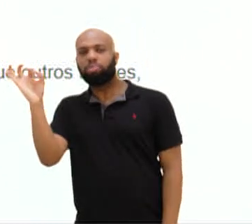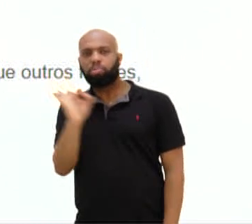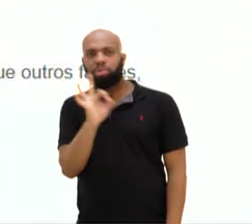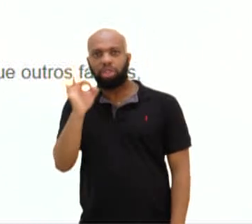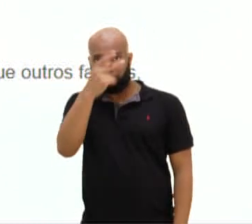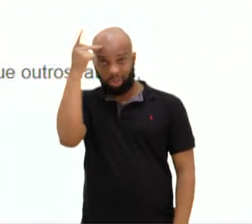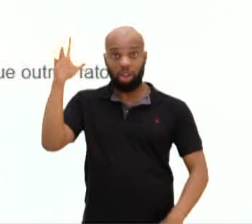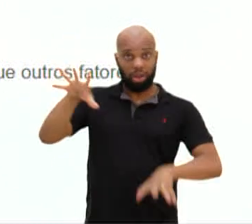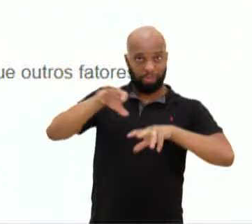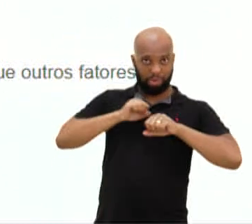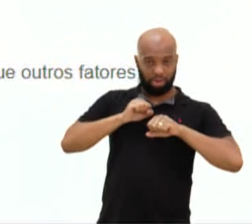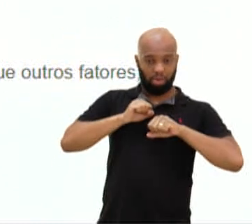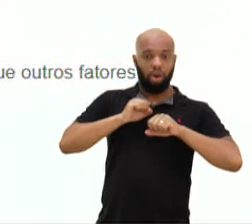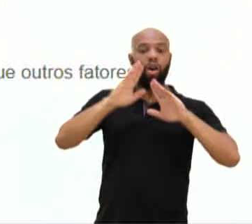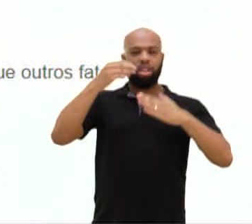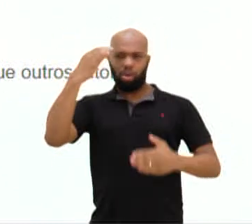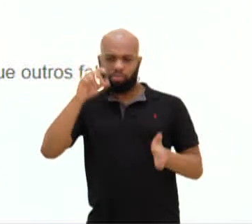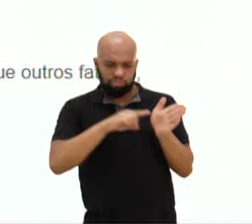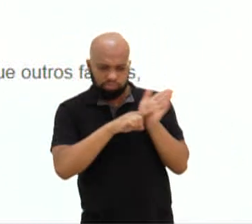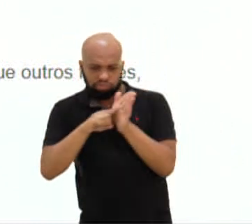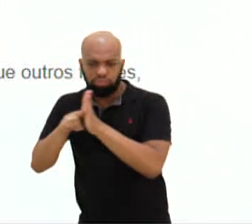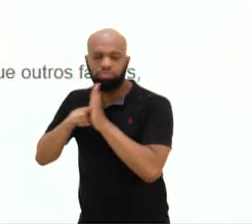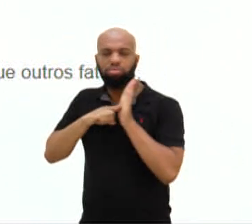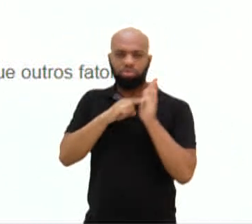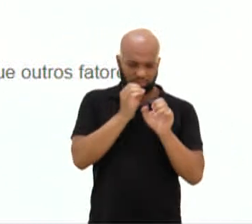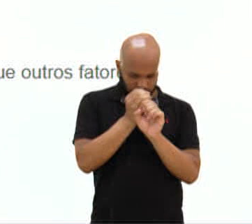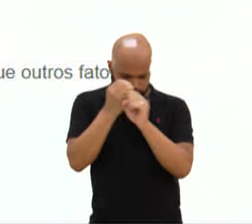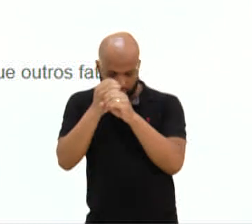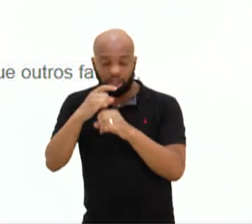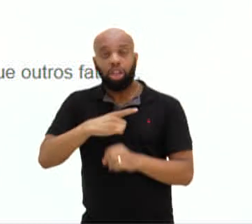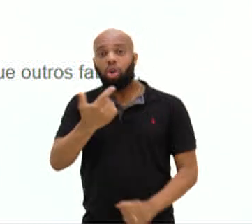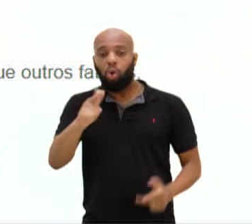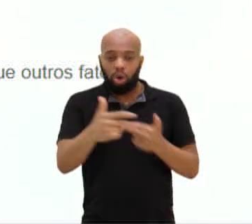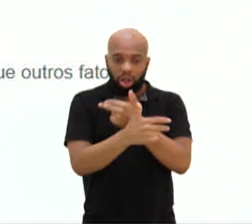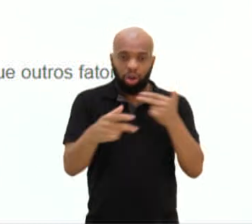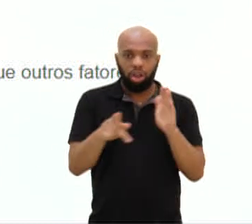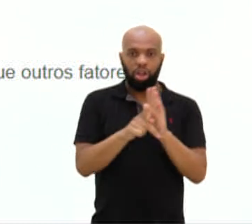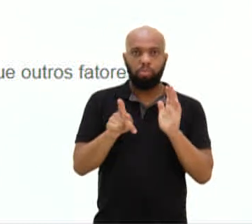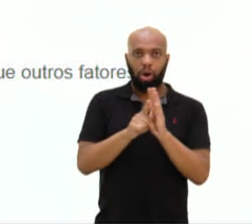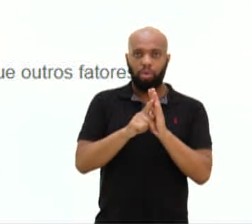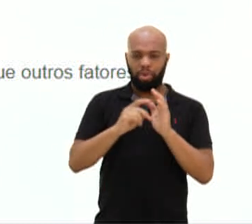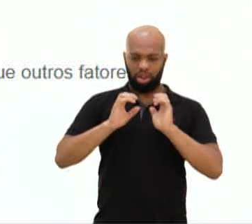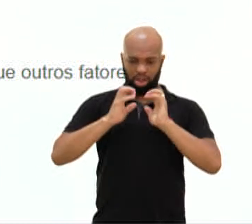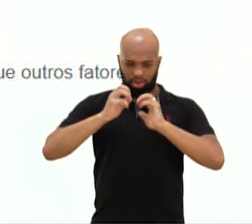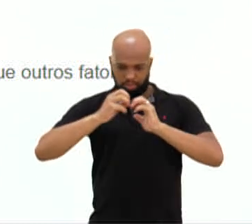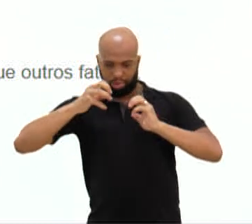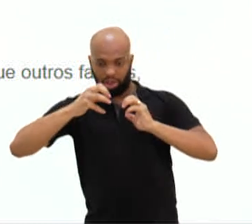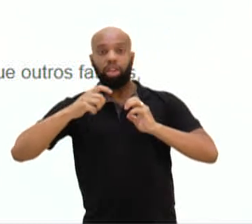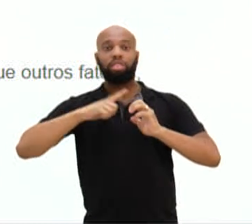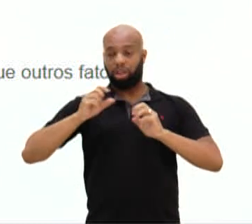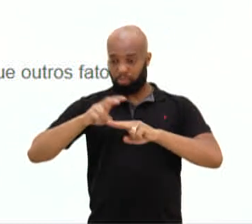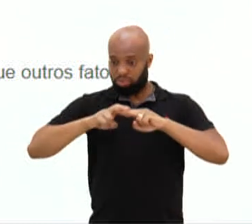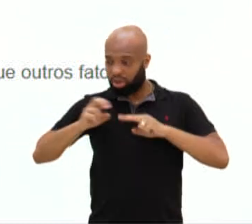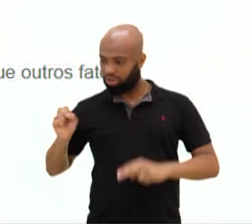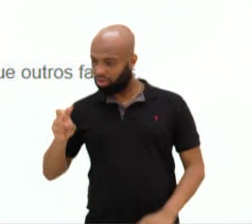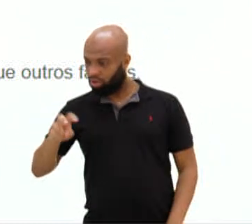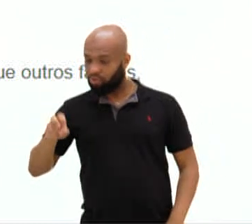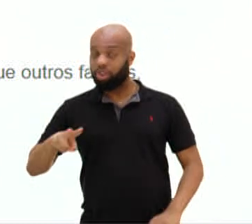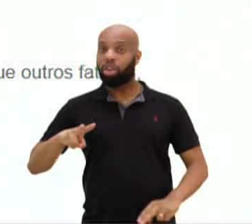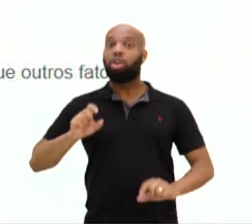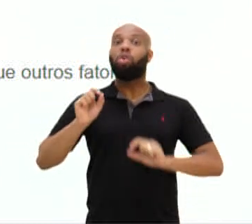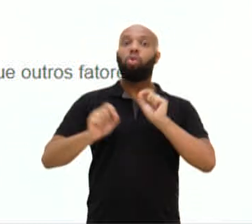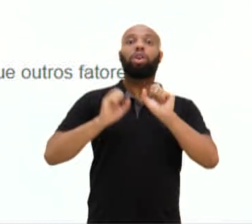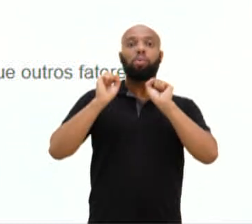levou cientistas a desconfiar de que outros fatores, além da infecção viral, estariam associados ao desenvolvimento da